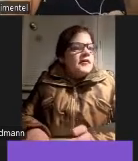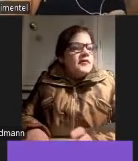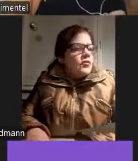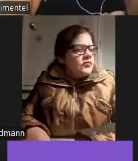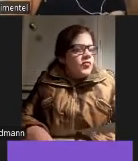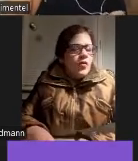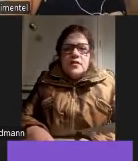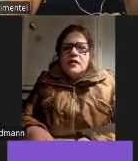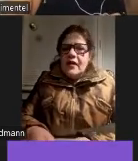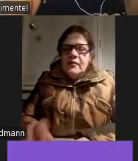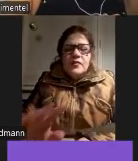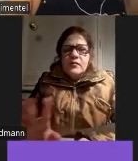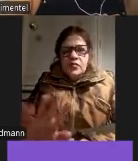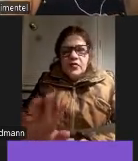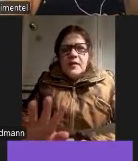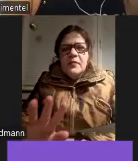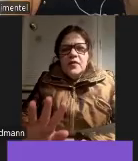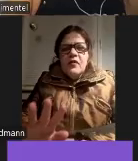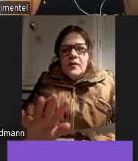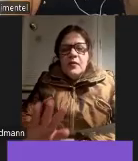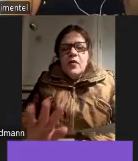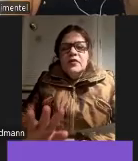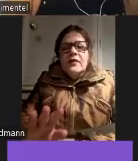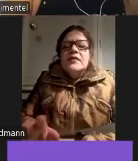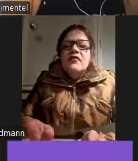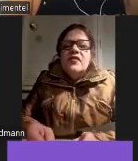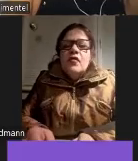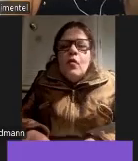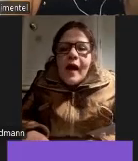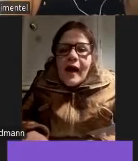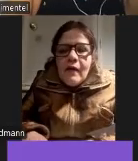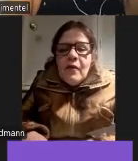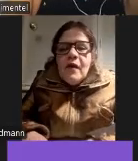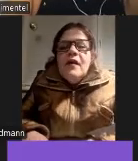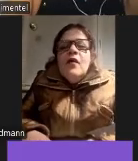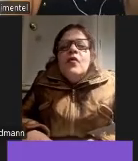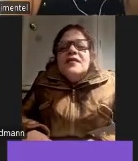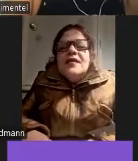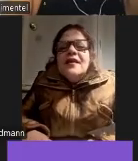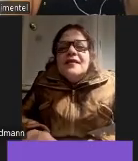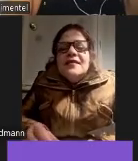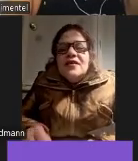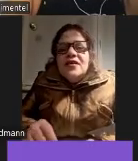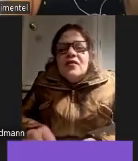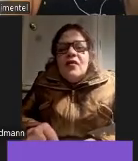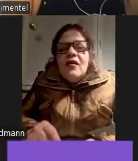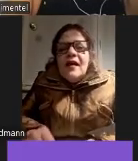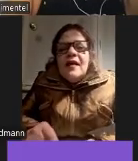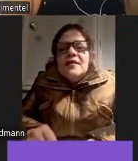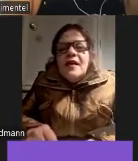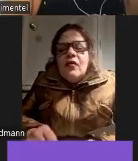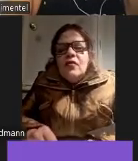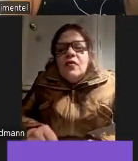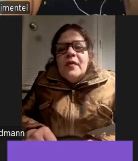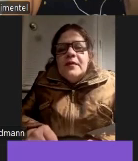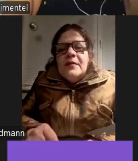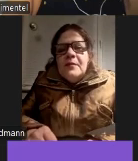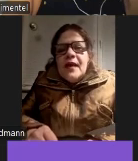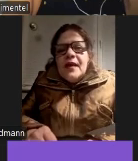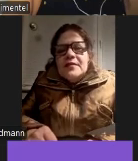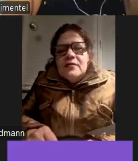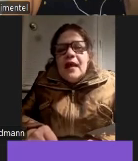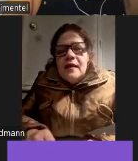uns 10 ou 12 anos, faz muito tempo, não, faz pouco tempo, o pessoal ficou, uau, o que seria se a gente não colocasse álcool